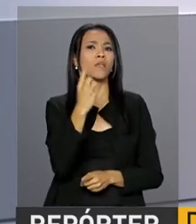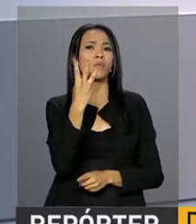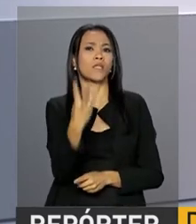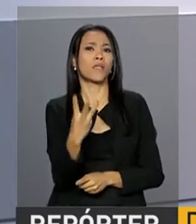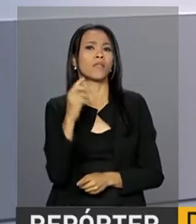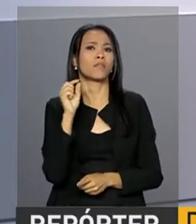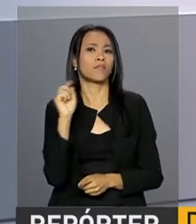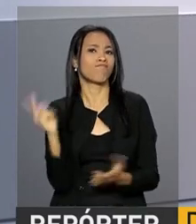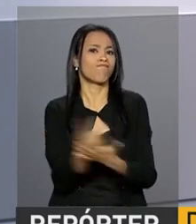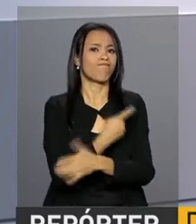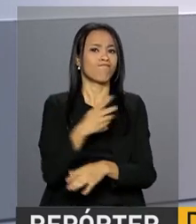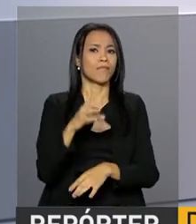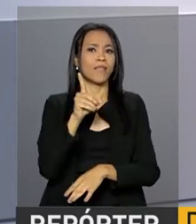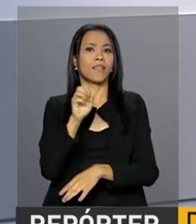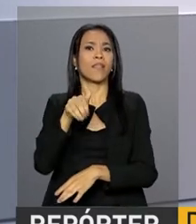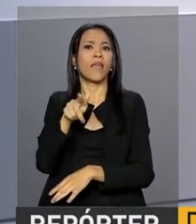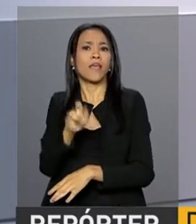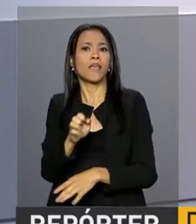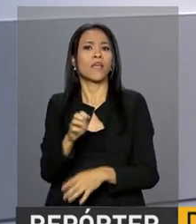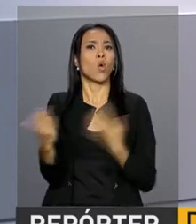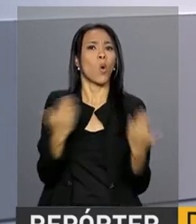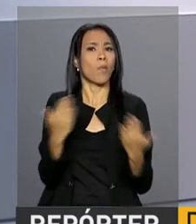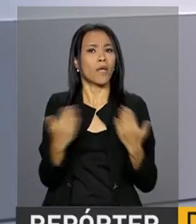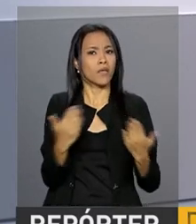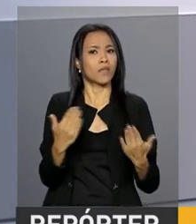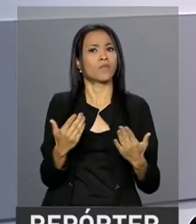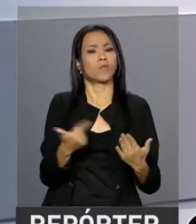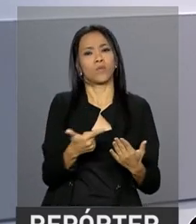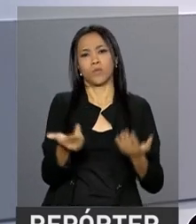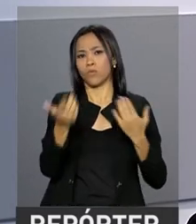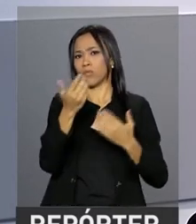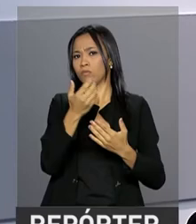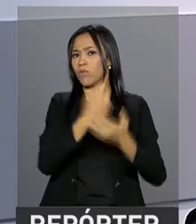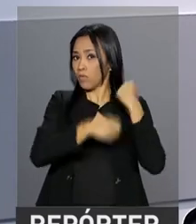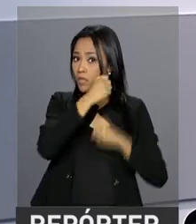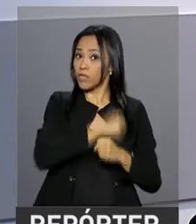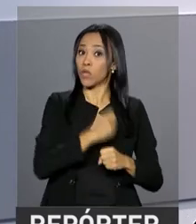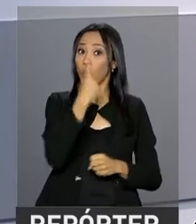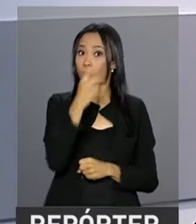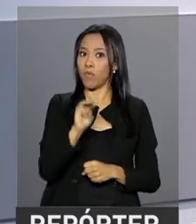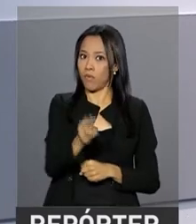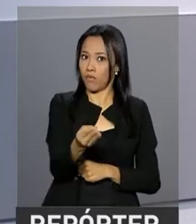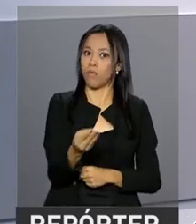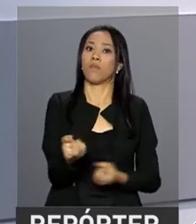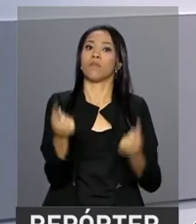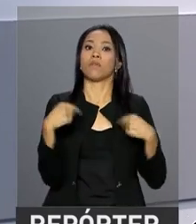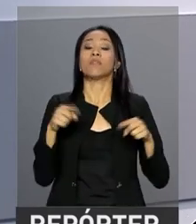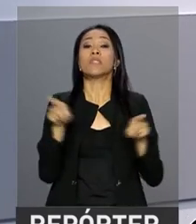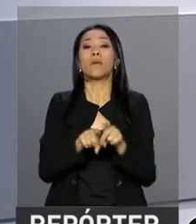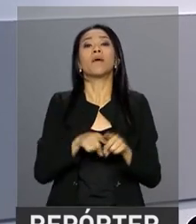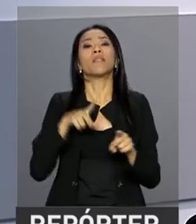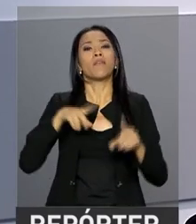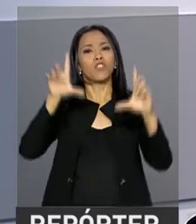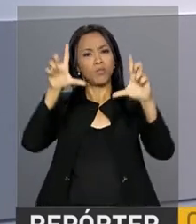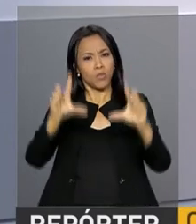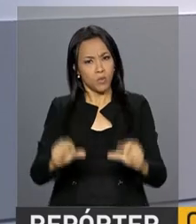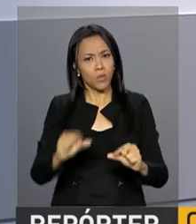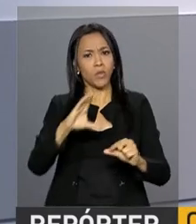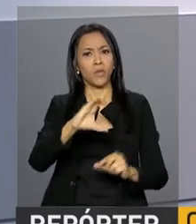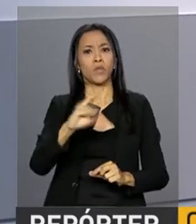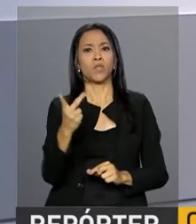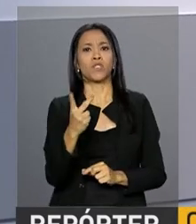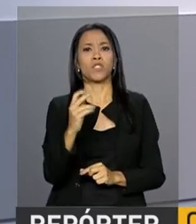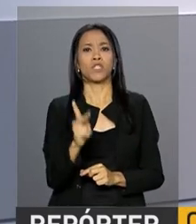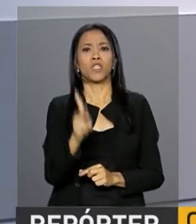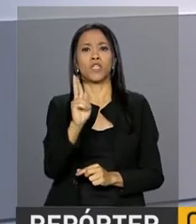contra mais de 1 milhão no mesmo período do ano passado. Houve queda expressiva também nos registros de chikungunya,